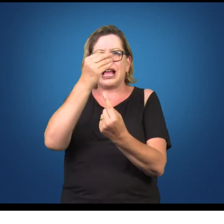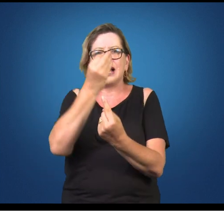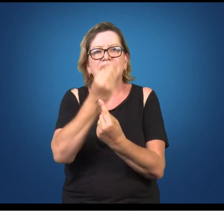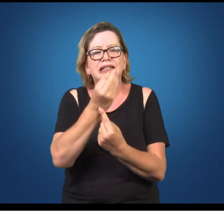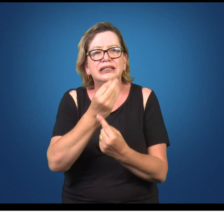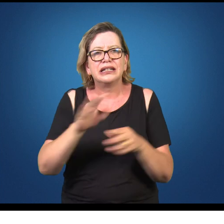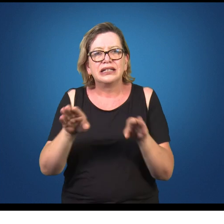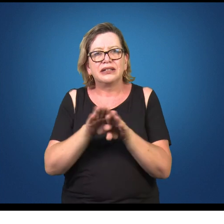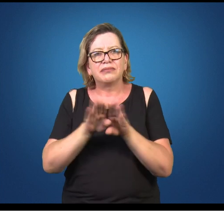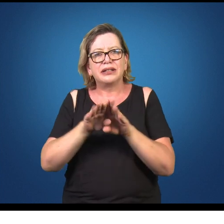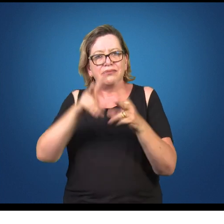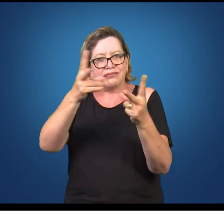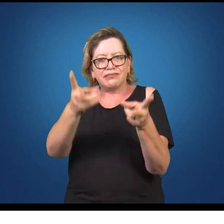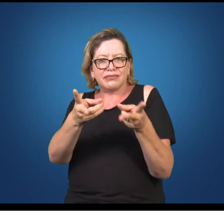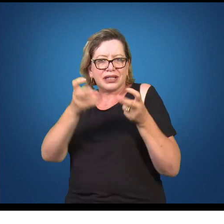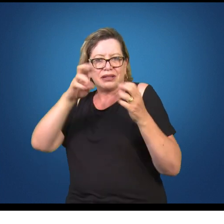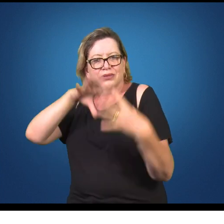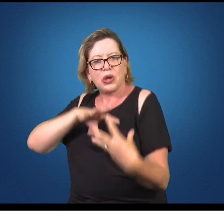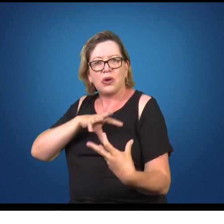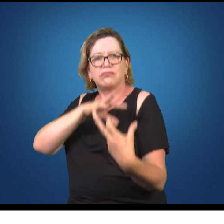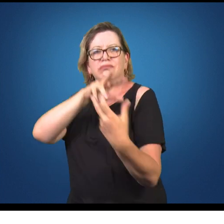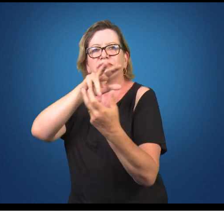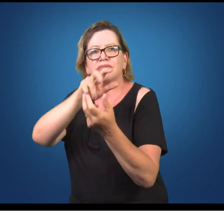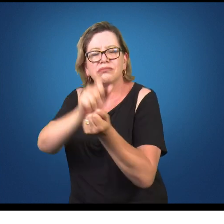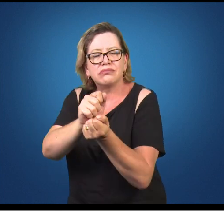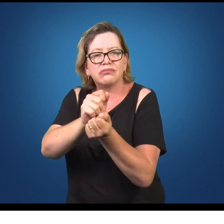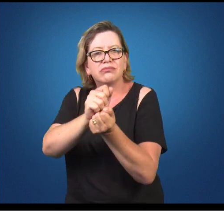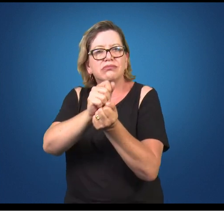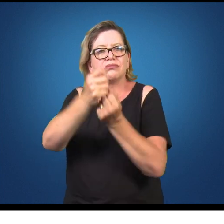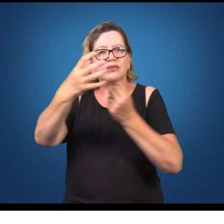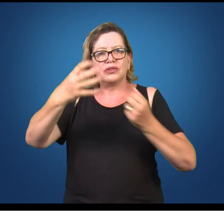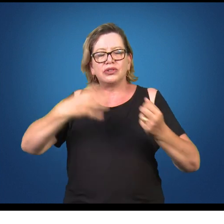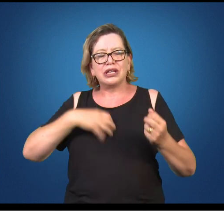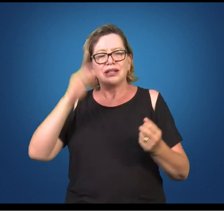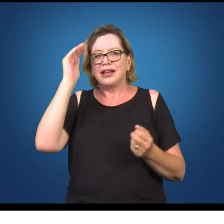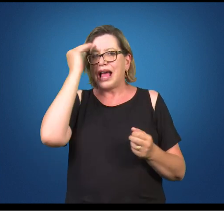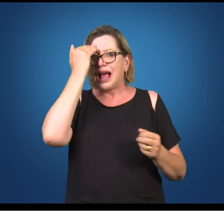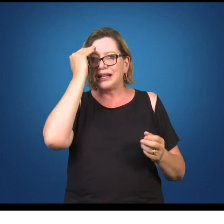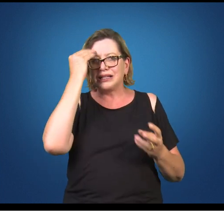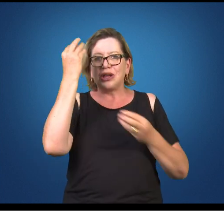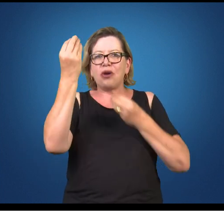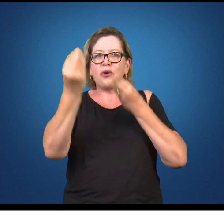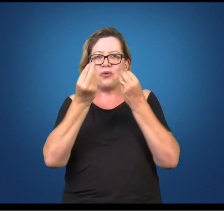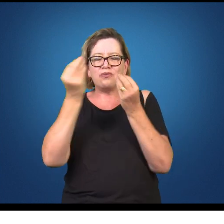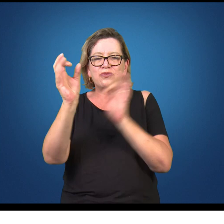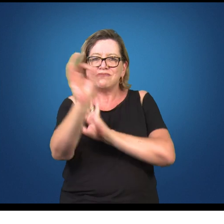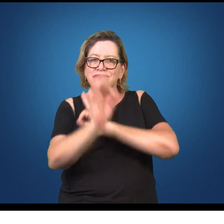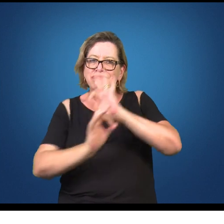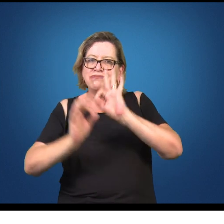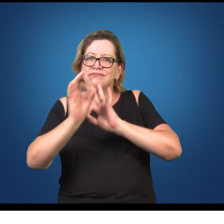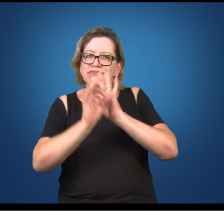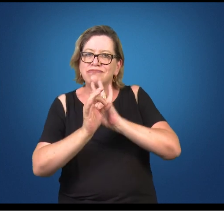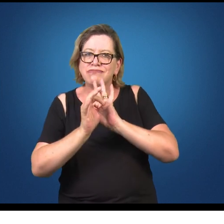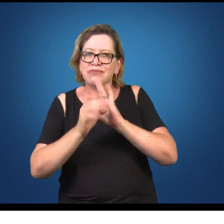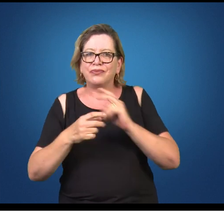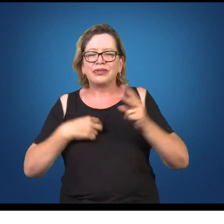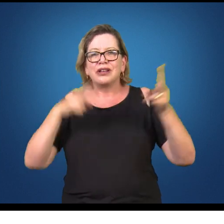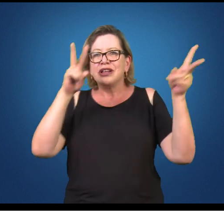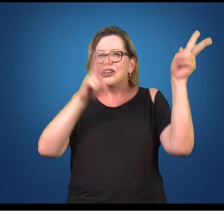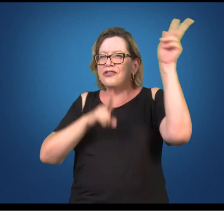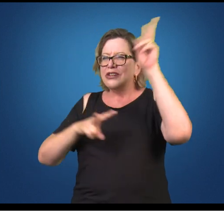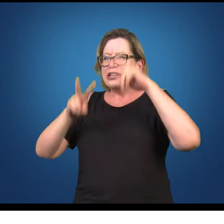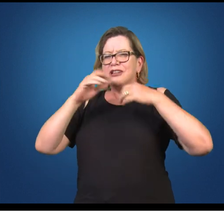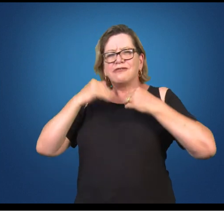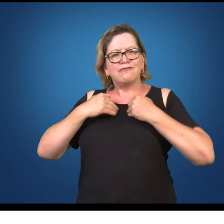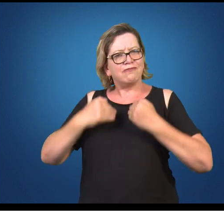a arte, ou perceber o próprio mundo de uma forma a entender mesmo de que forma é organizado, isso em relação à visualidade,